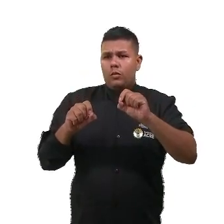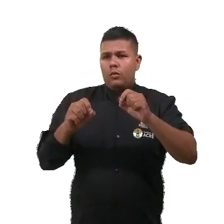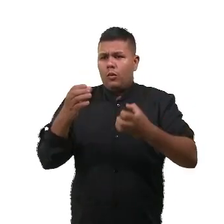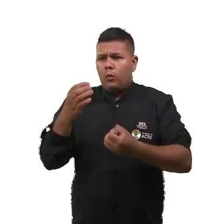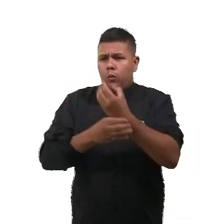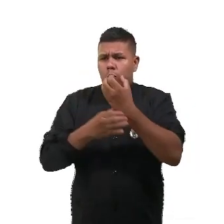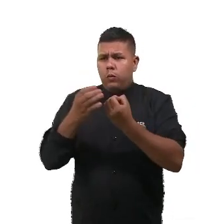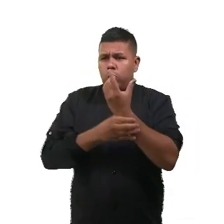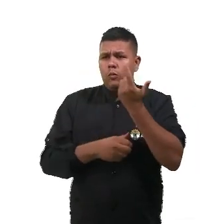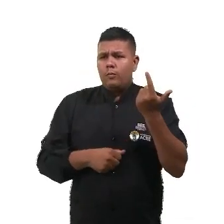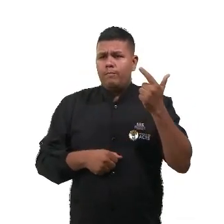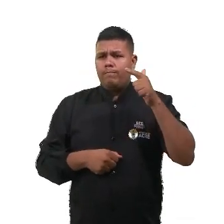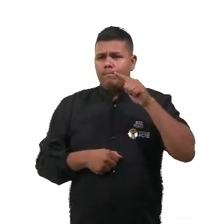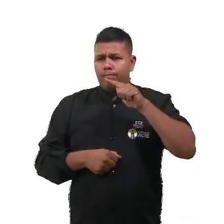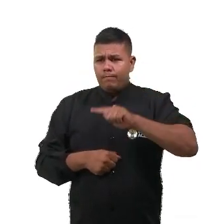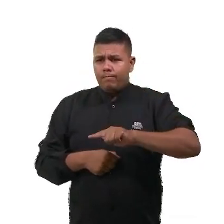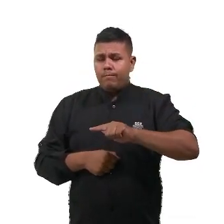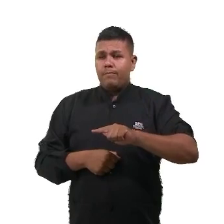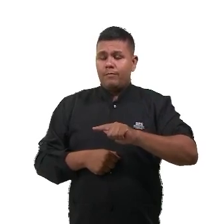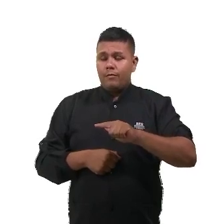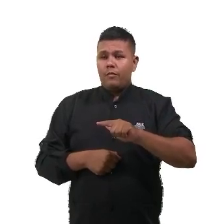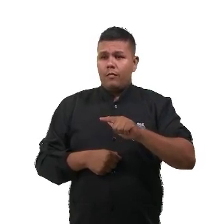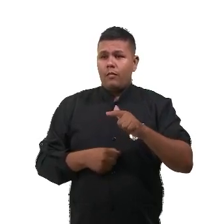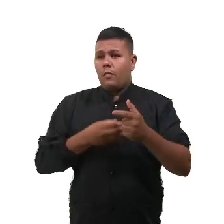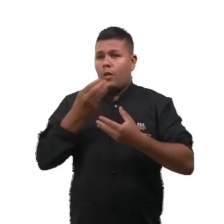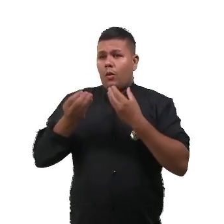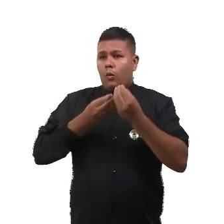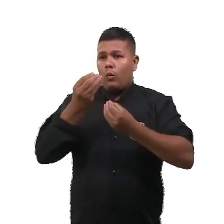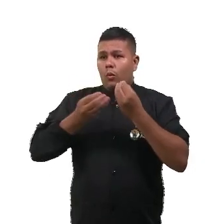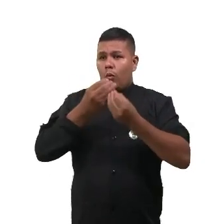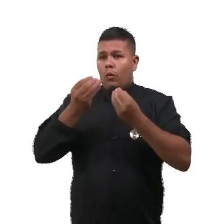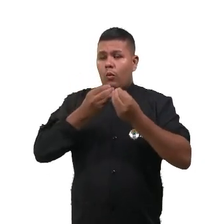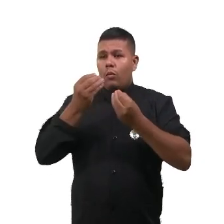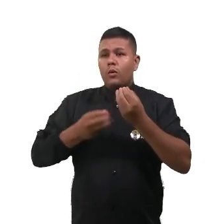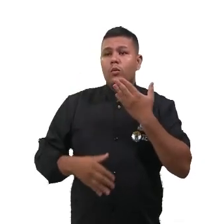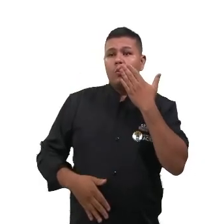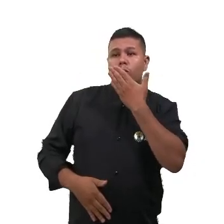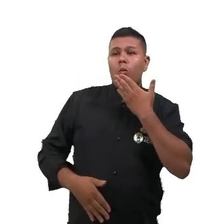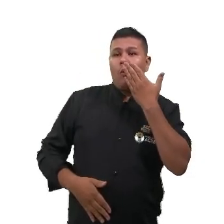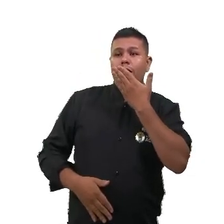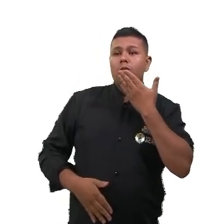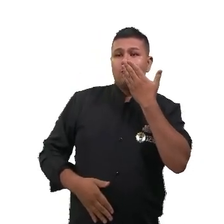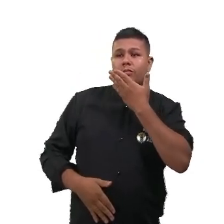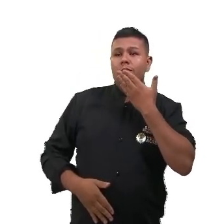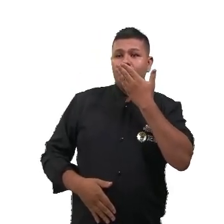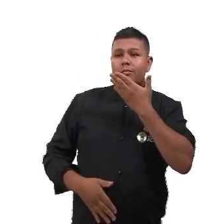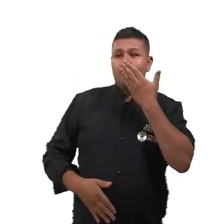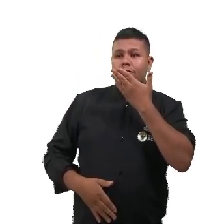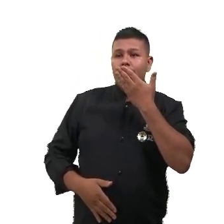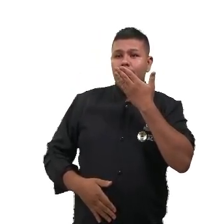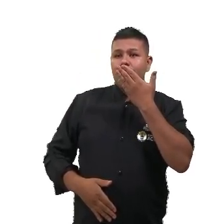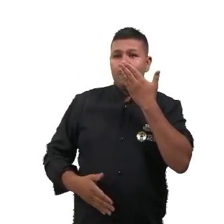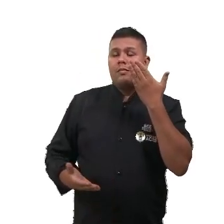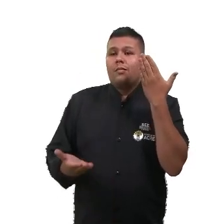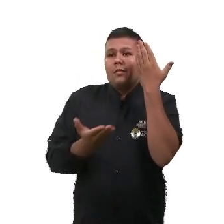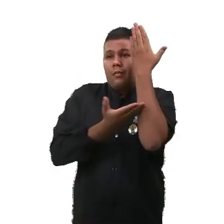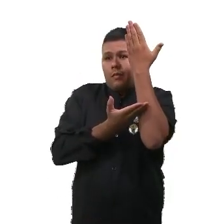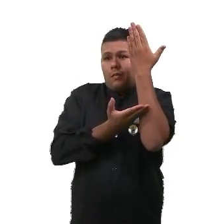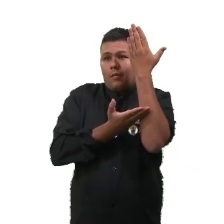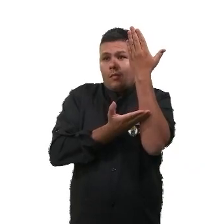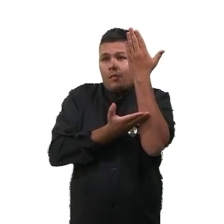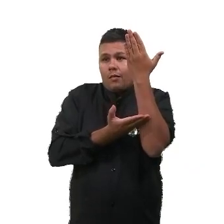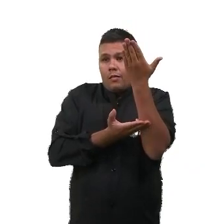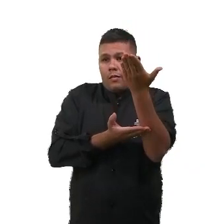O etanol, ele é produzido a partir da cana-de-açúcar. Então, quando eu falo de etanol, aqui na nossa região,